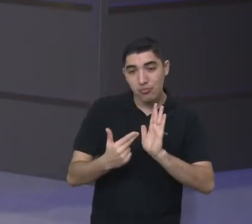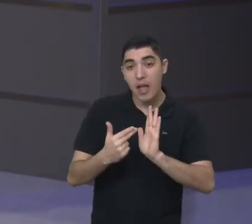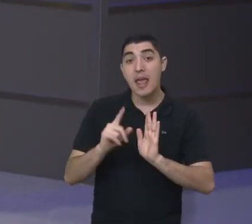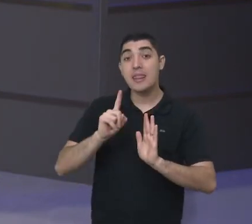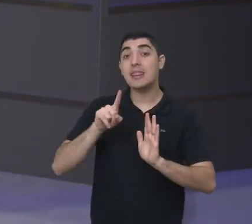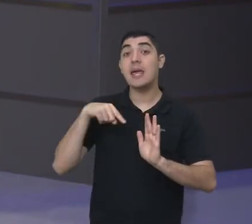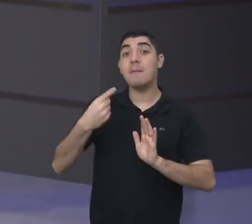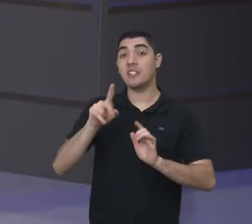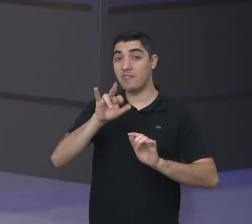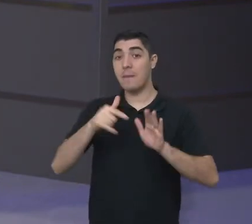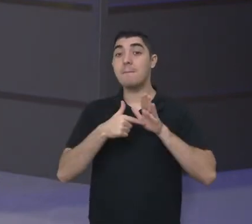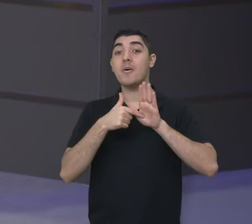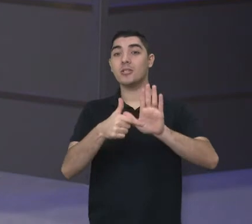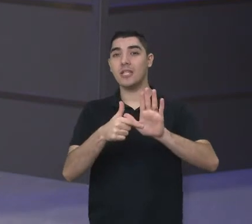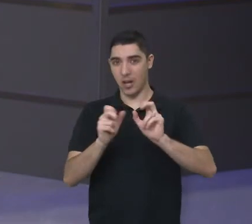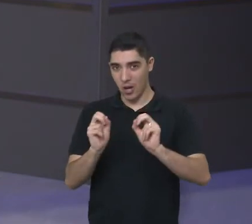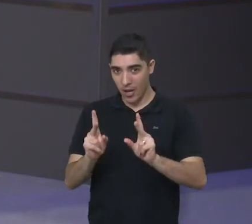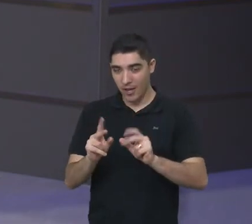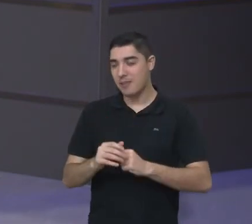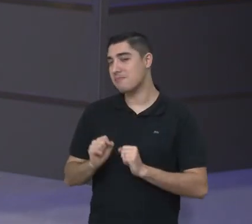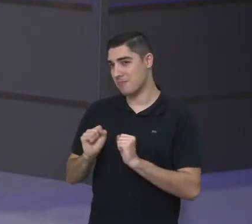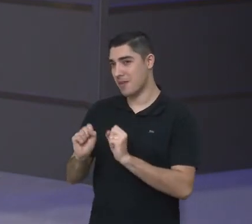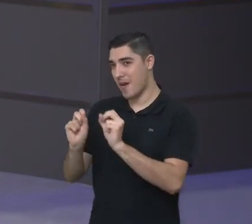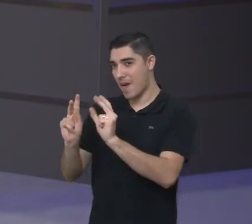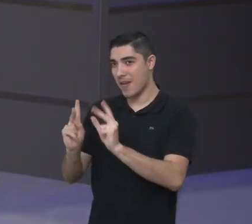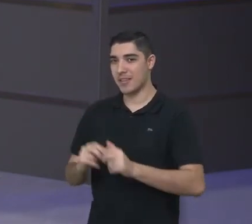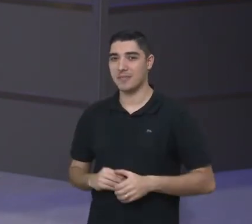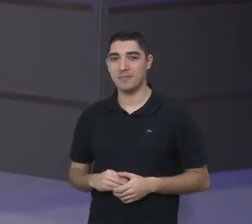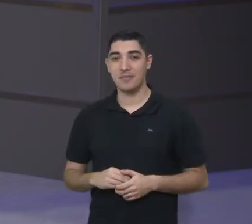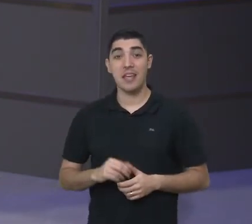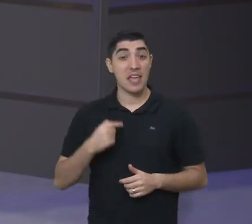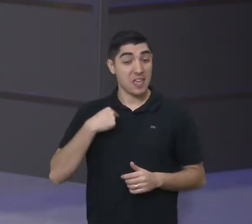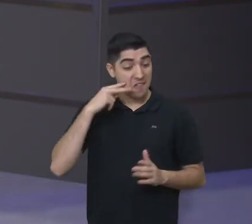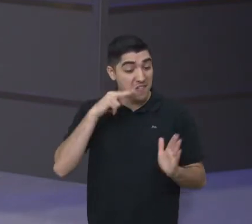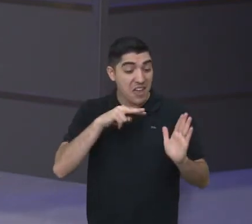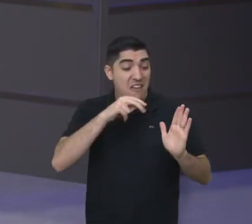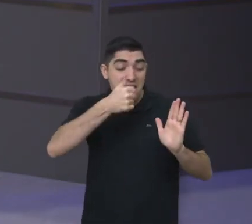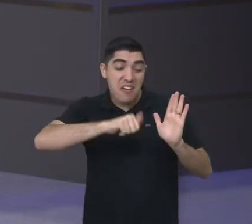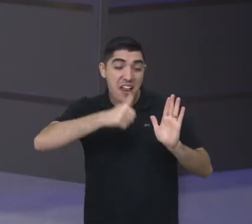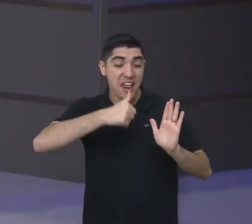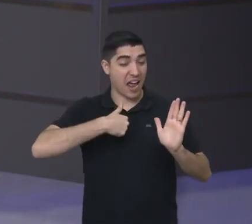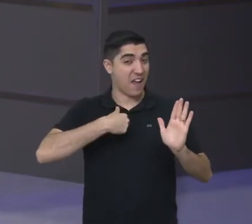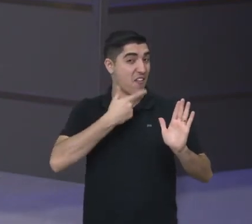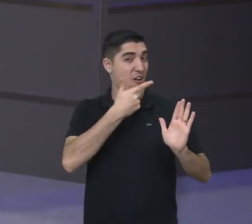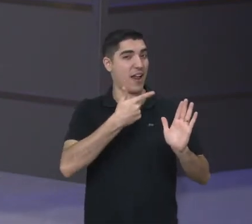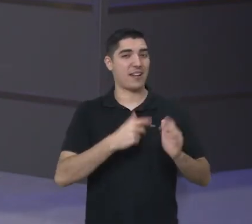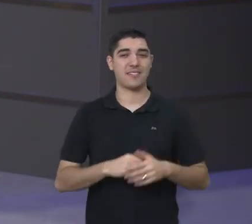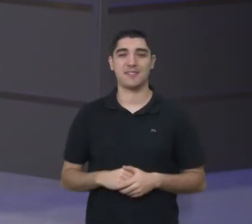você vai mostrar pra galera, pode ser? Pode ser. E eu vou falar se tá bom, hein?